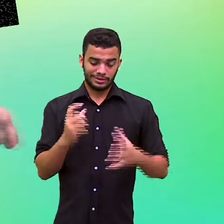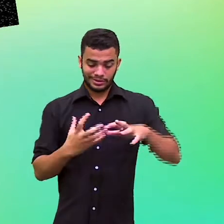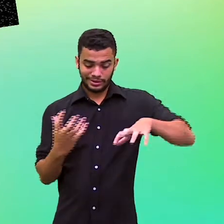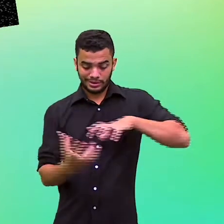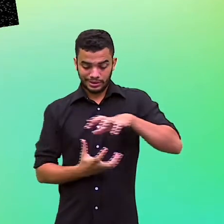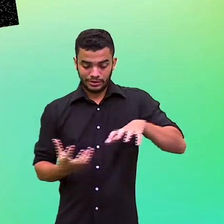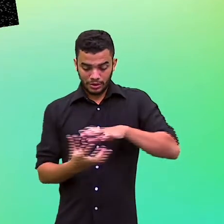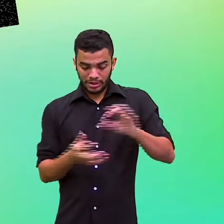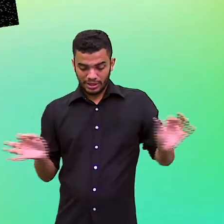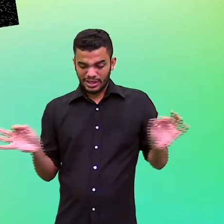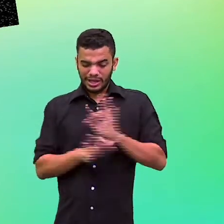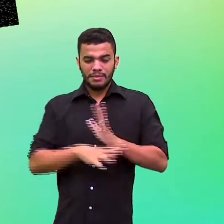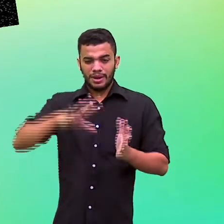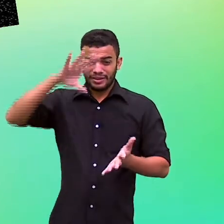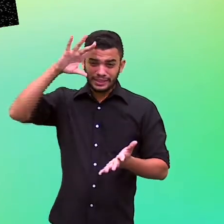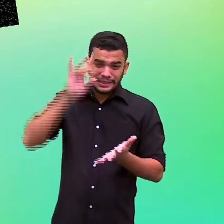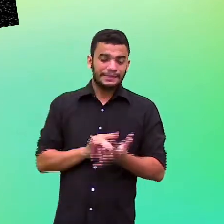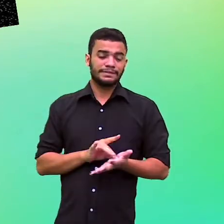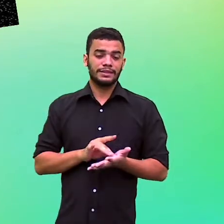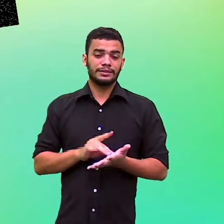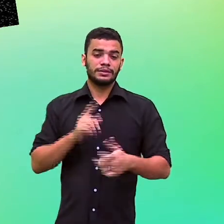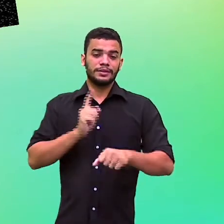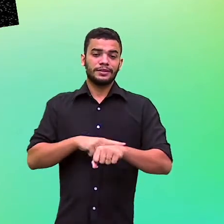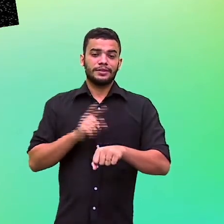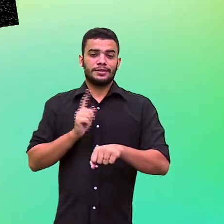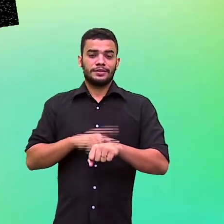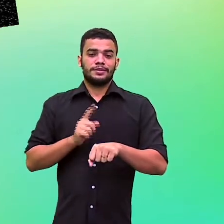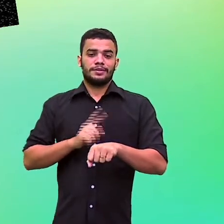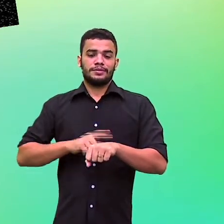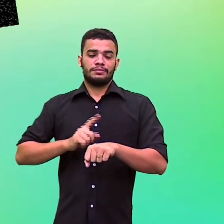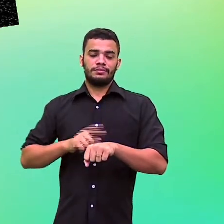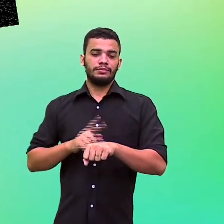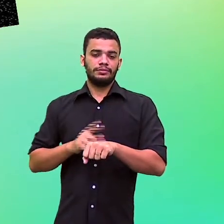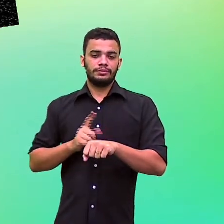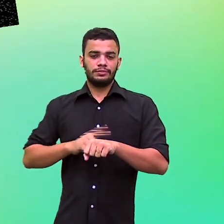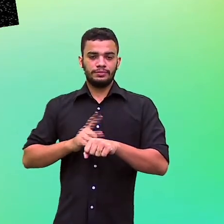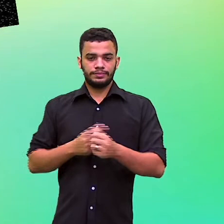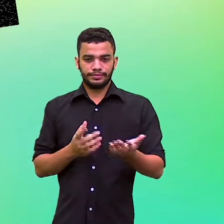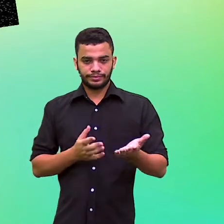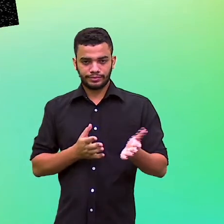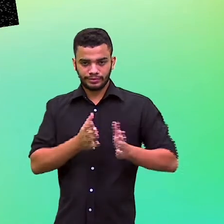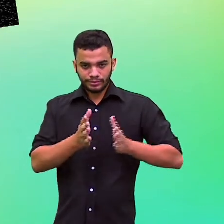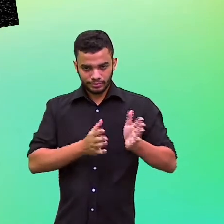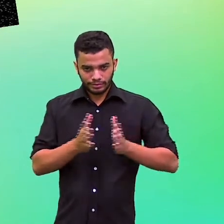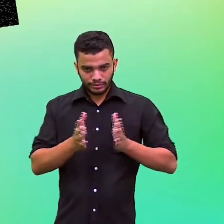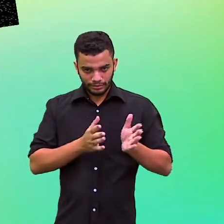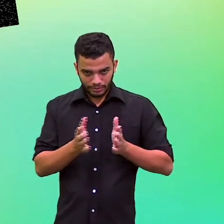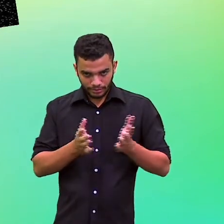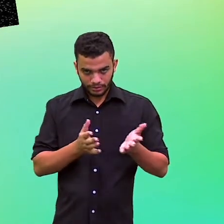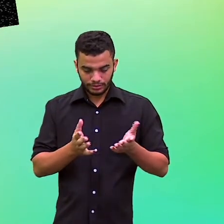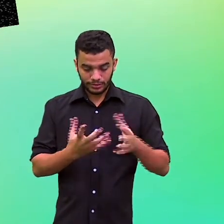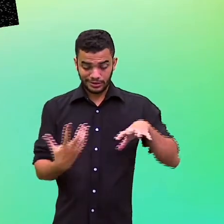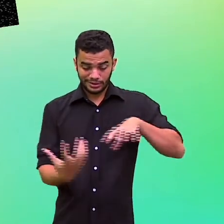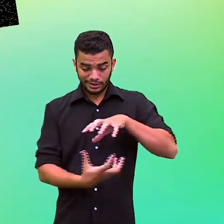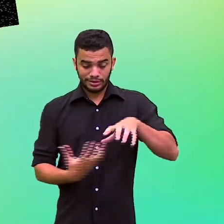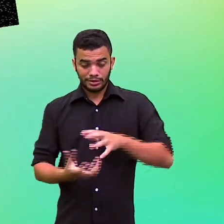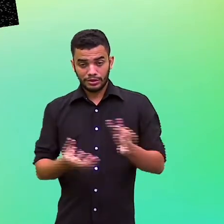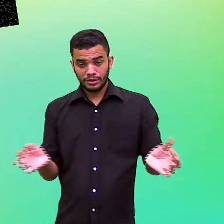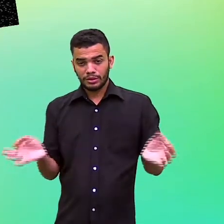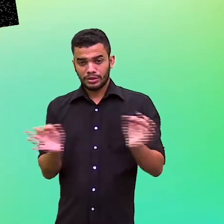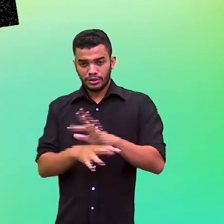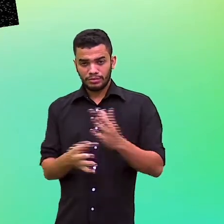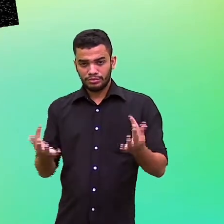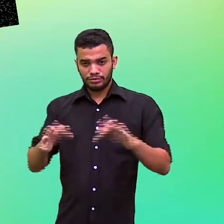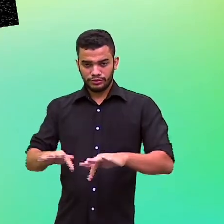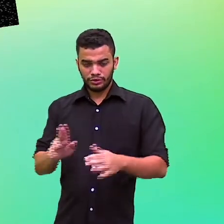fim também. Isso aconteceu com o golpe da maioridade, uma estratégia política que